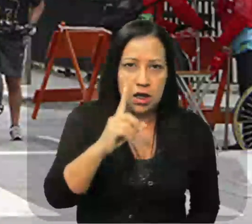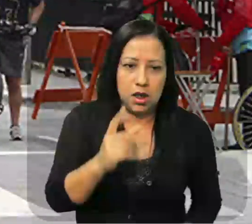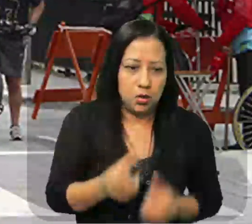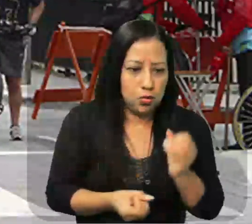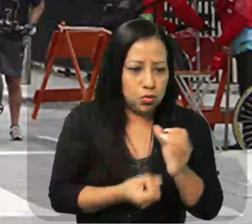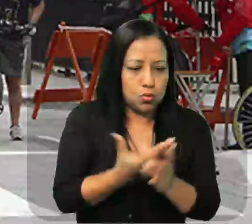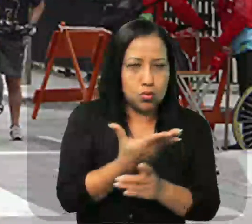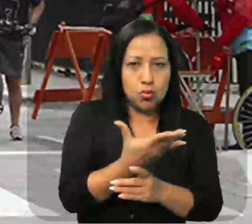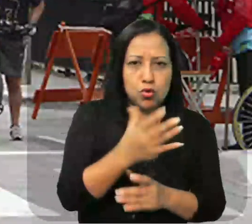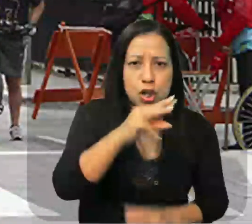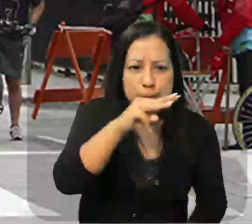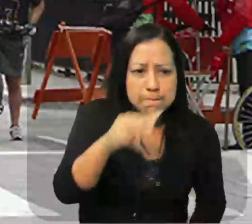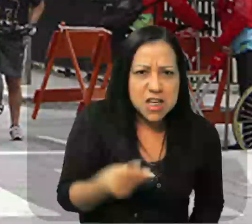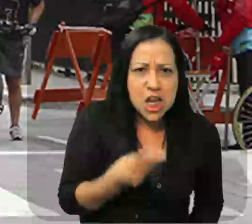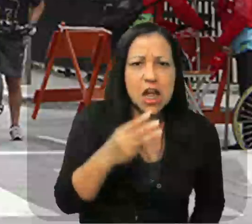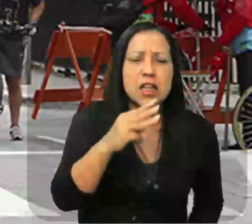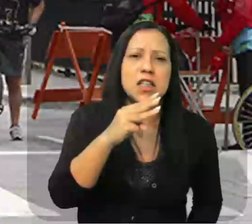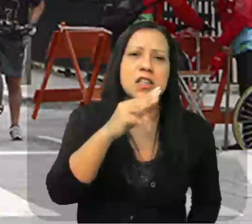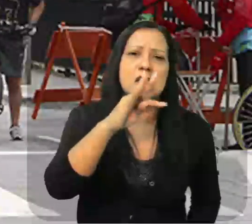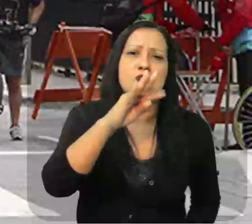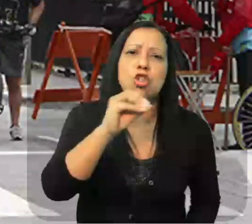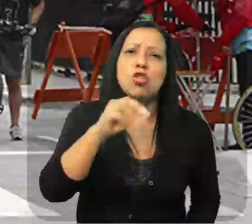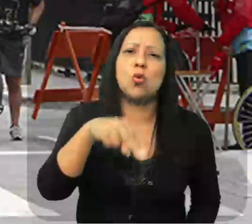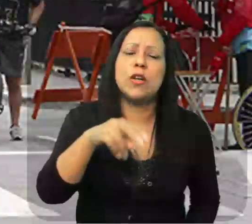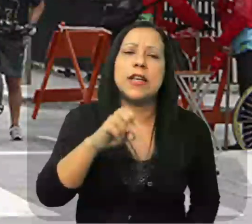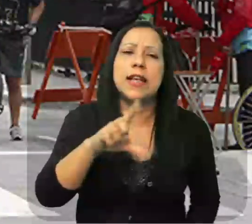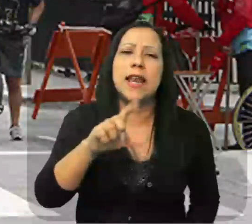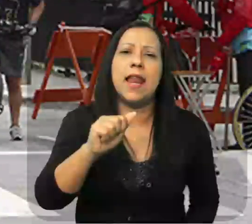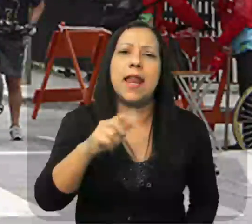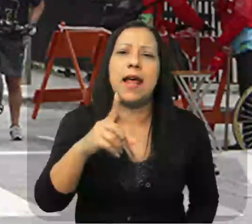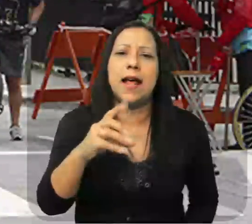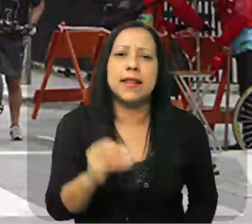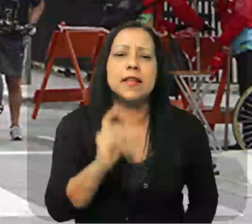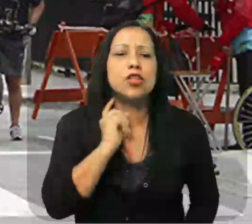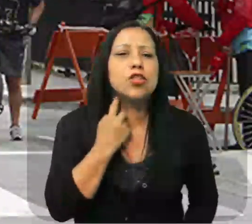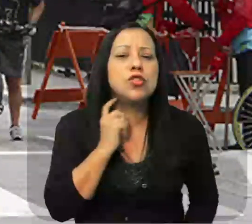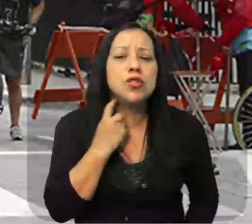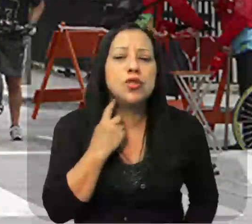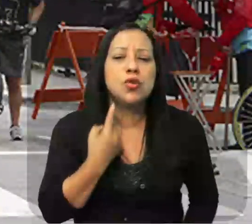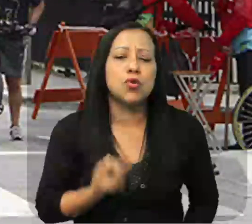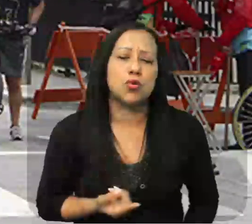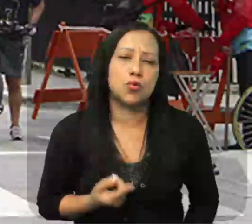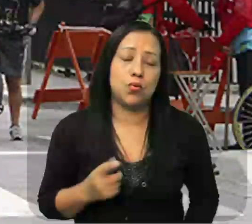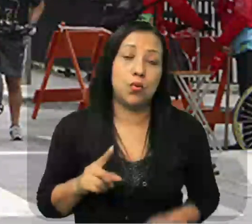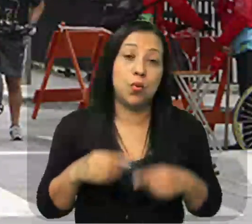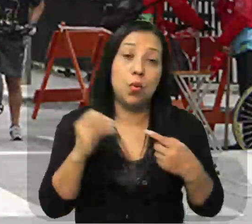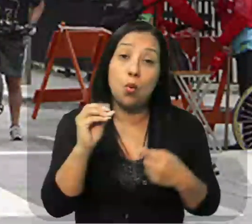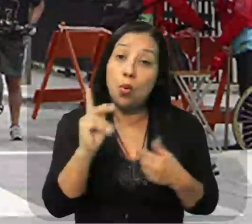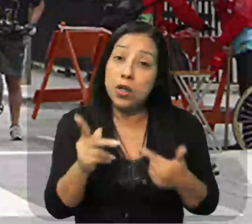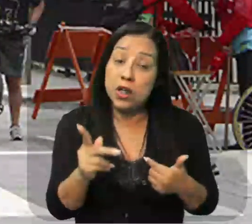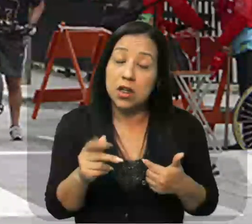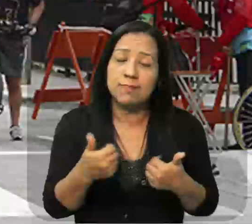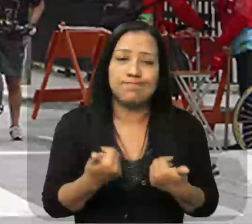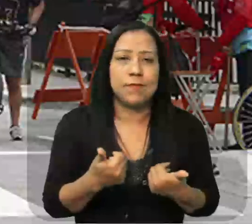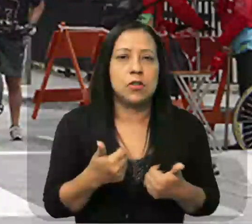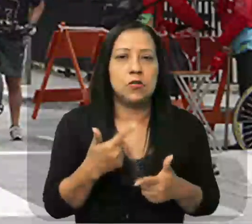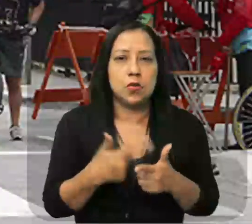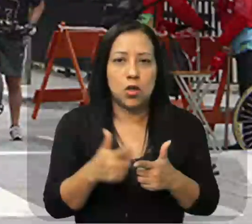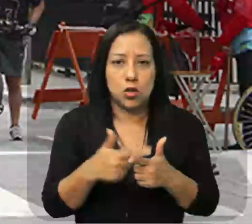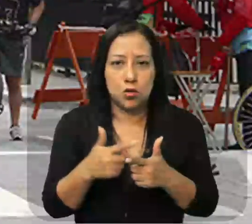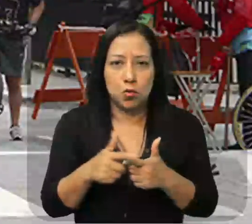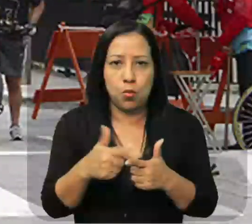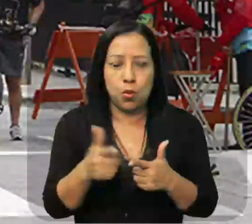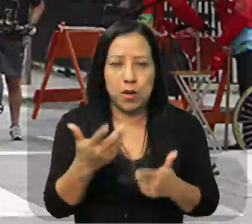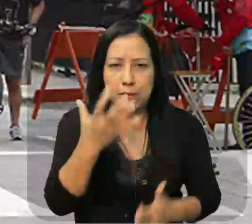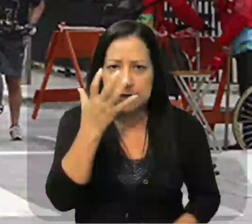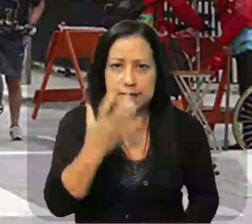todo dia são jogados no mundo milhares de toneladas de lixo.